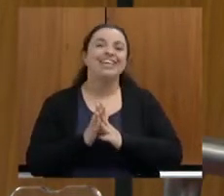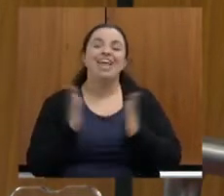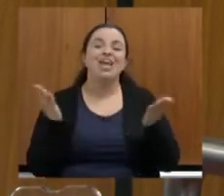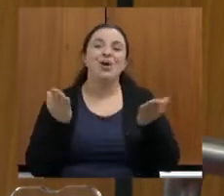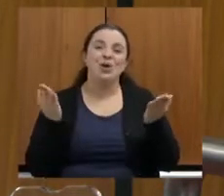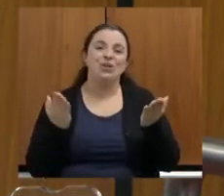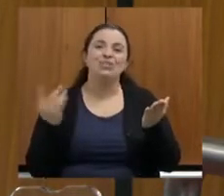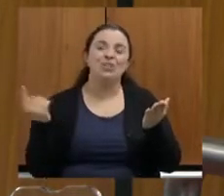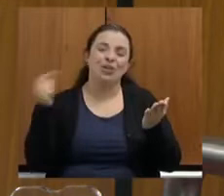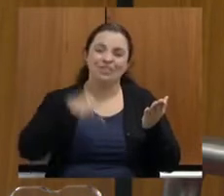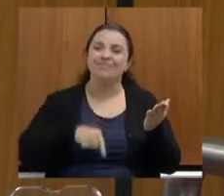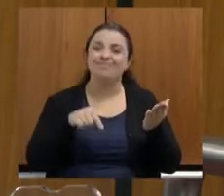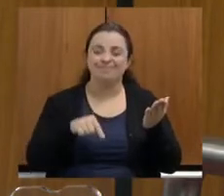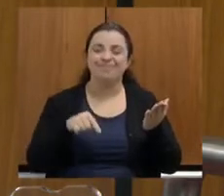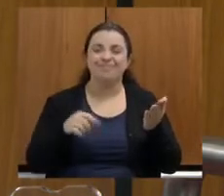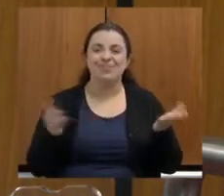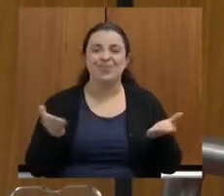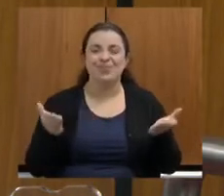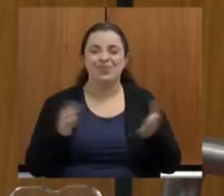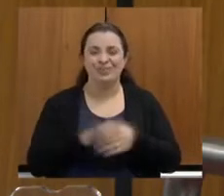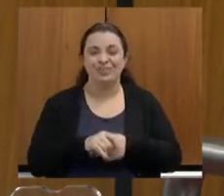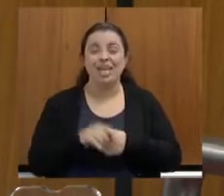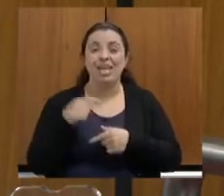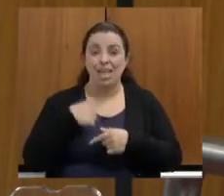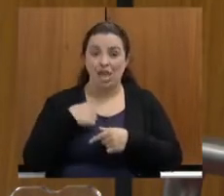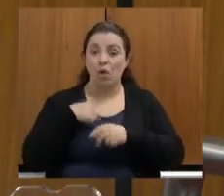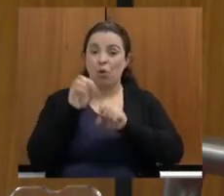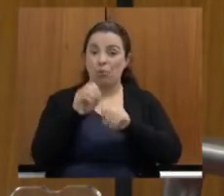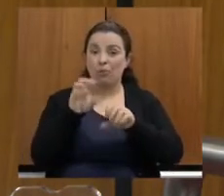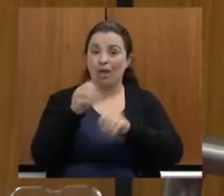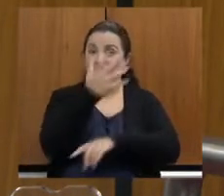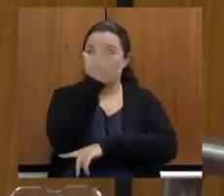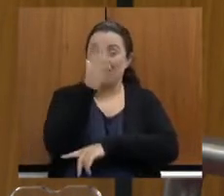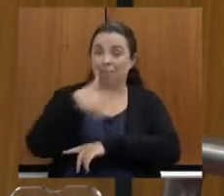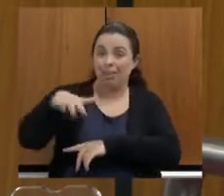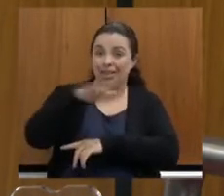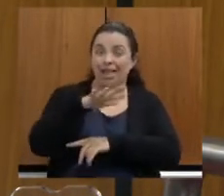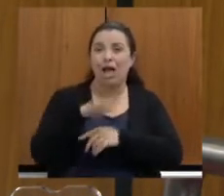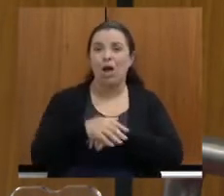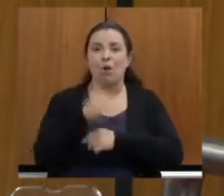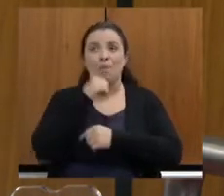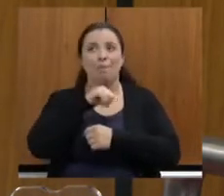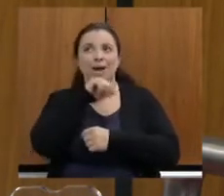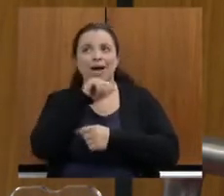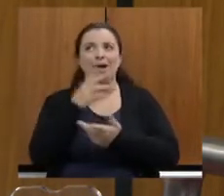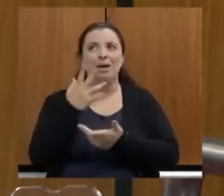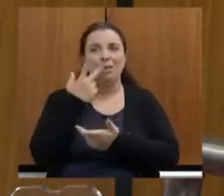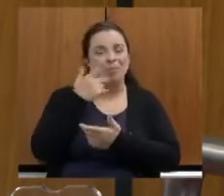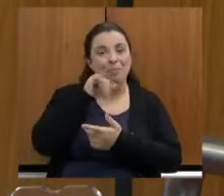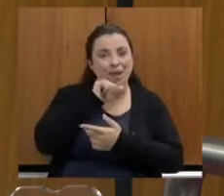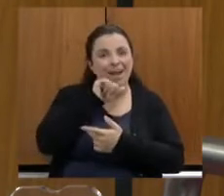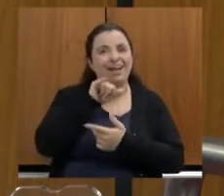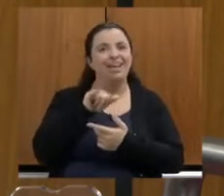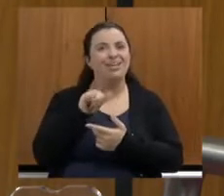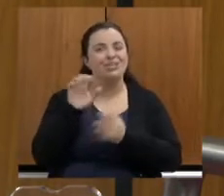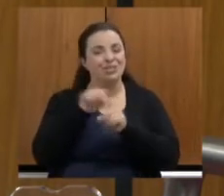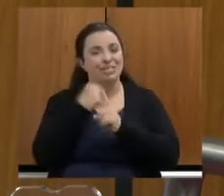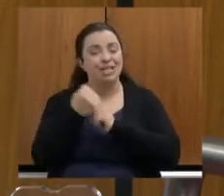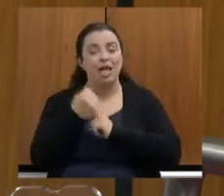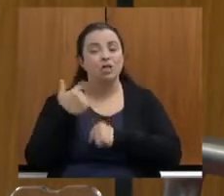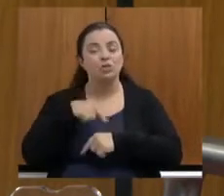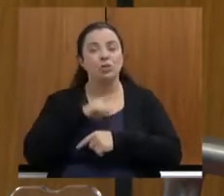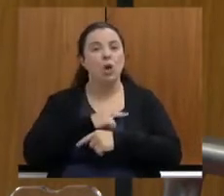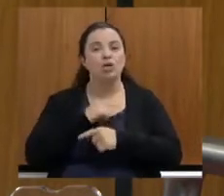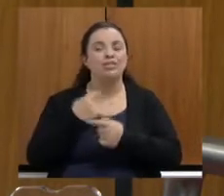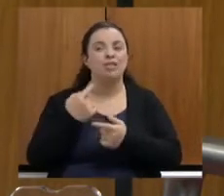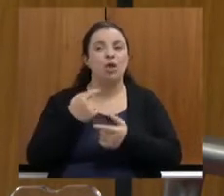ambiental eu venho ressaltar o seguinte nós como pais e mães professores né a sociedade num todo a gente não cumprir o